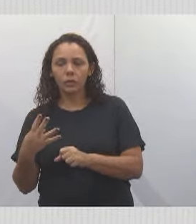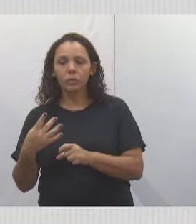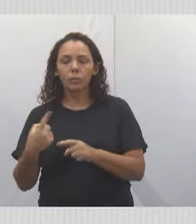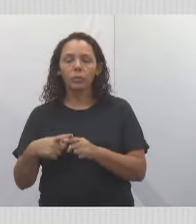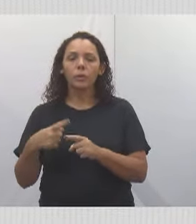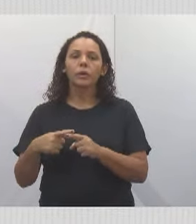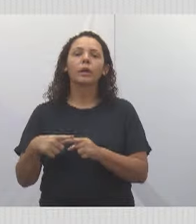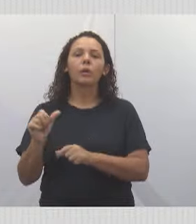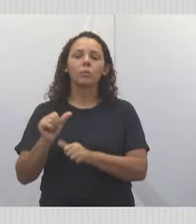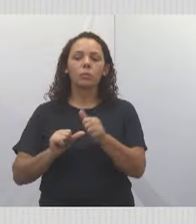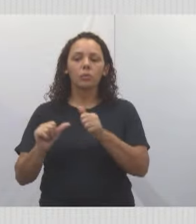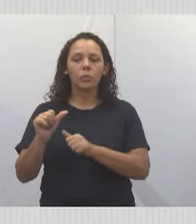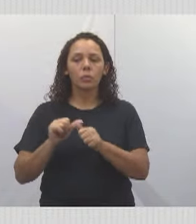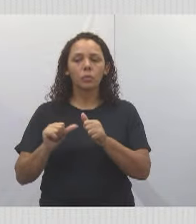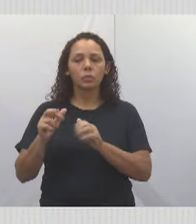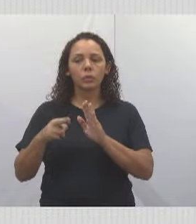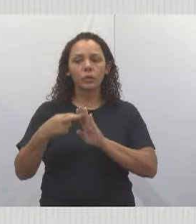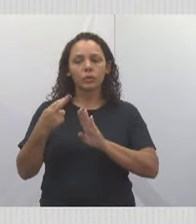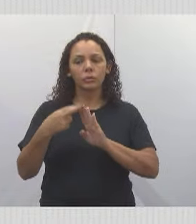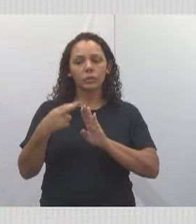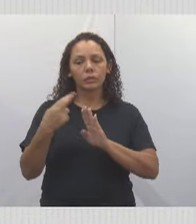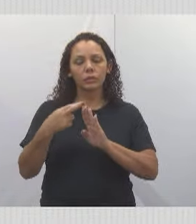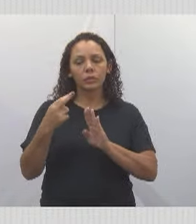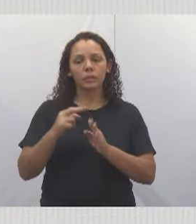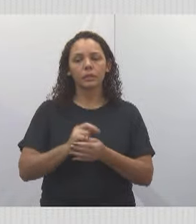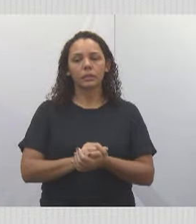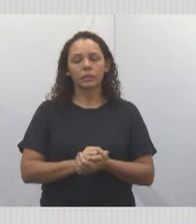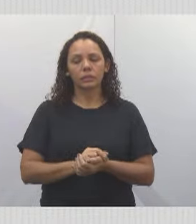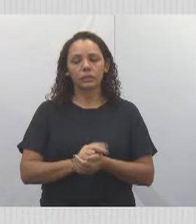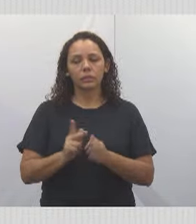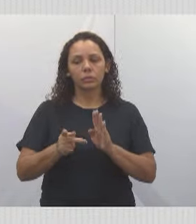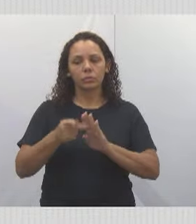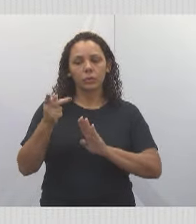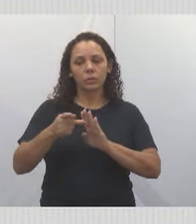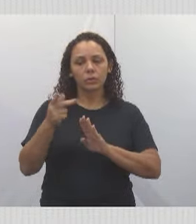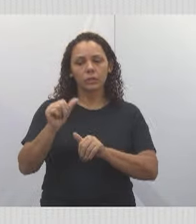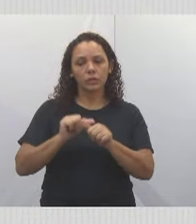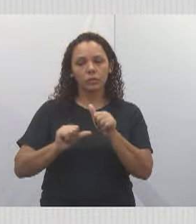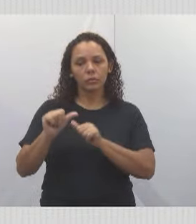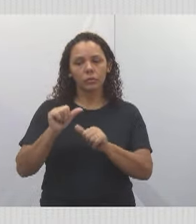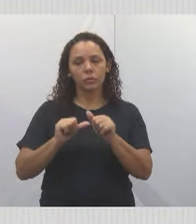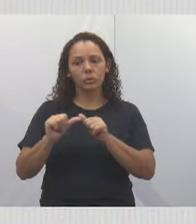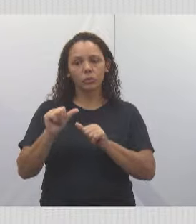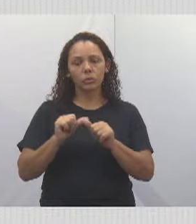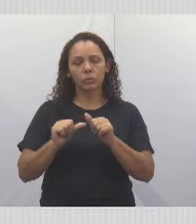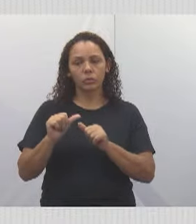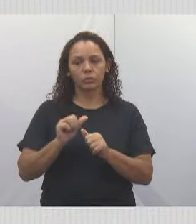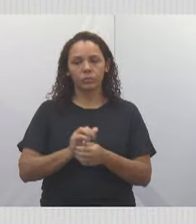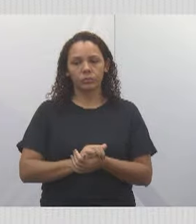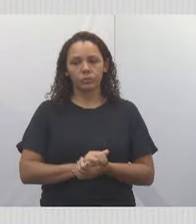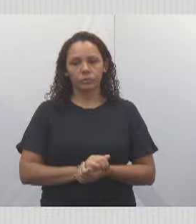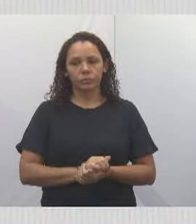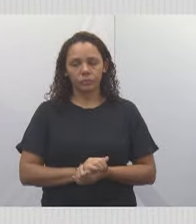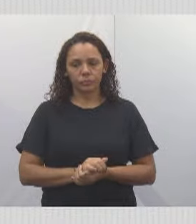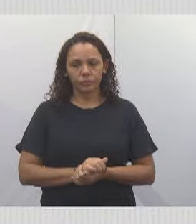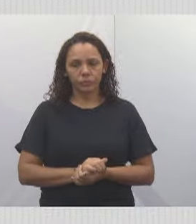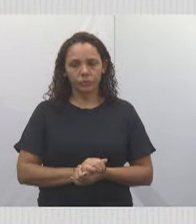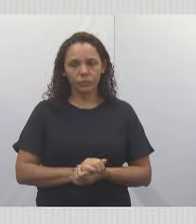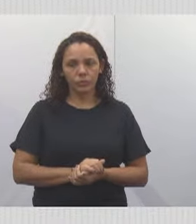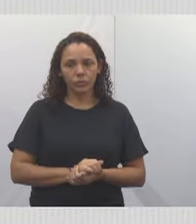portarias, que isentaram alguns estabelecimentos das devidas licenças da vigilância sanitária.